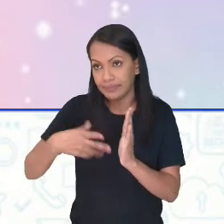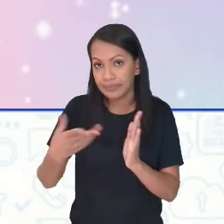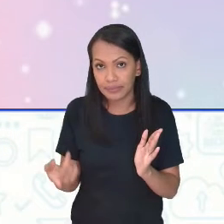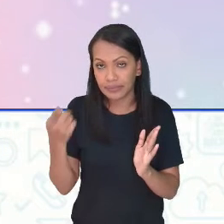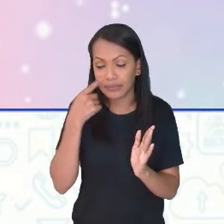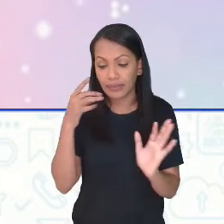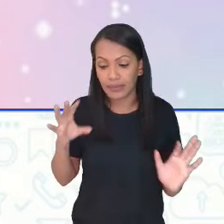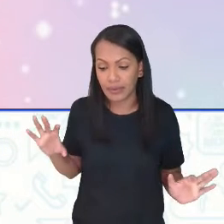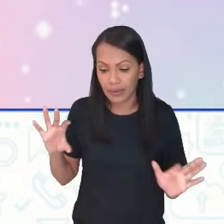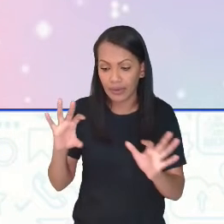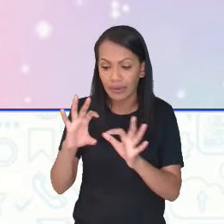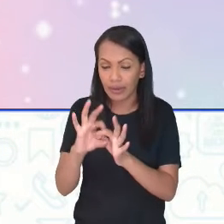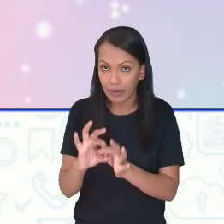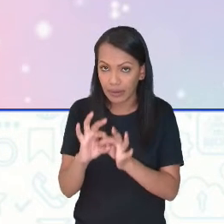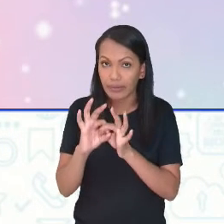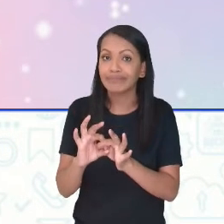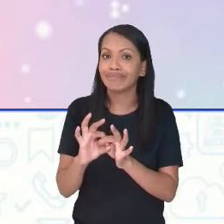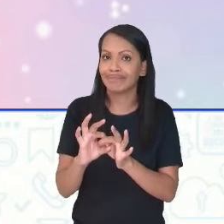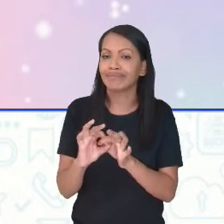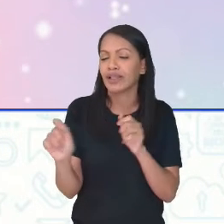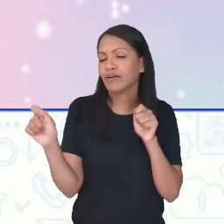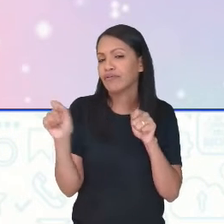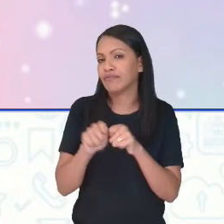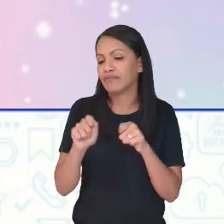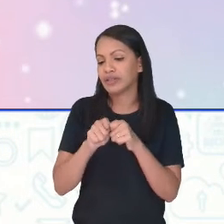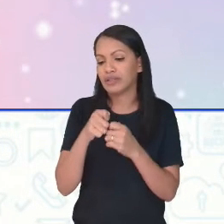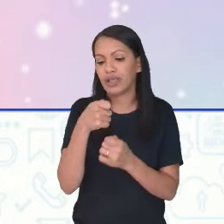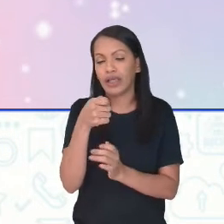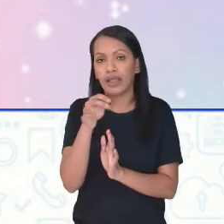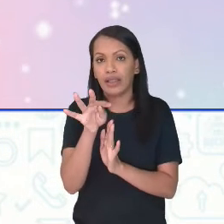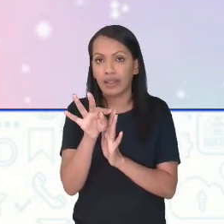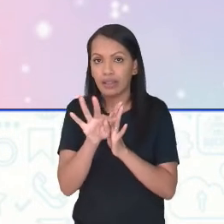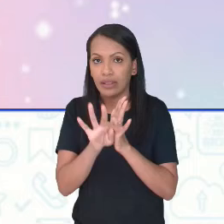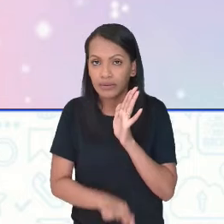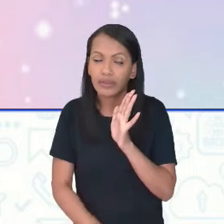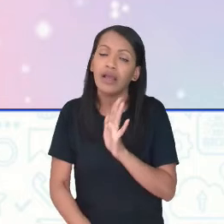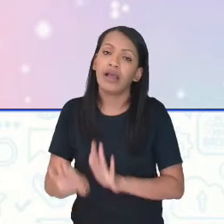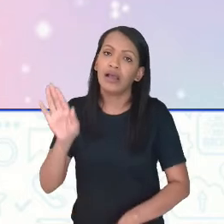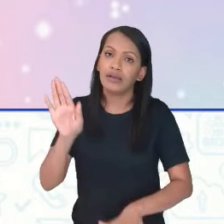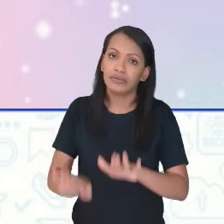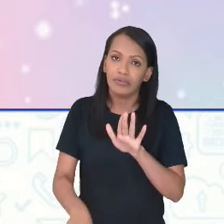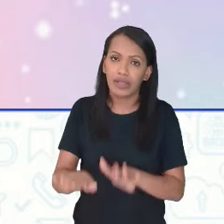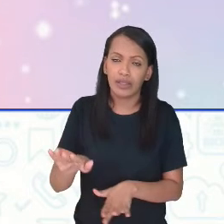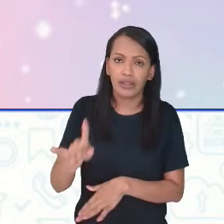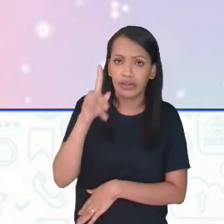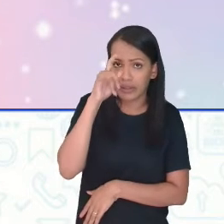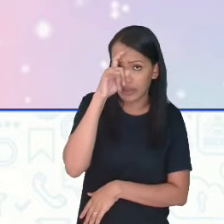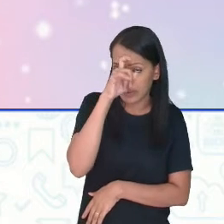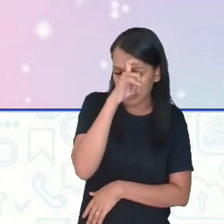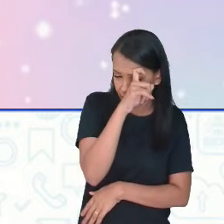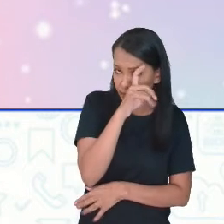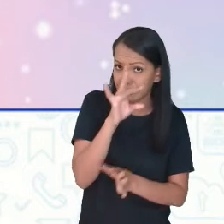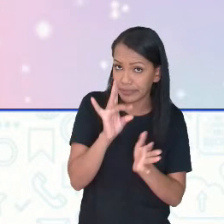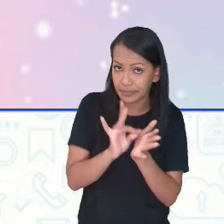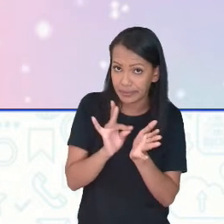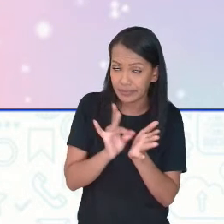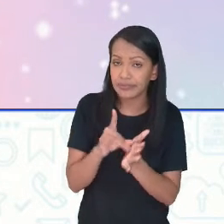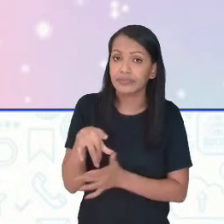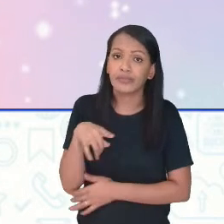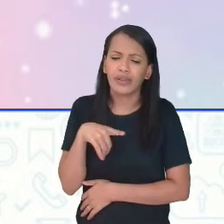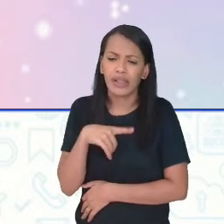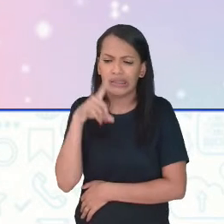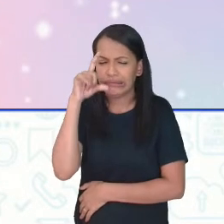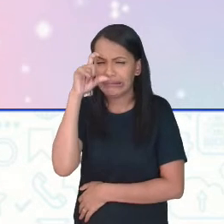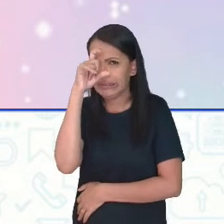completamente ligada à produção de textos. E muitas vezes é uma dificuldade, não é verdade? A gente tem essa dificuldade